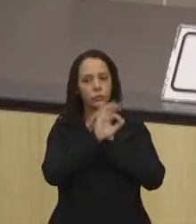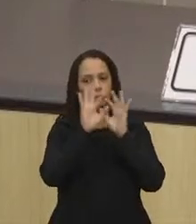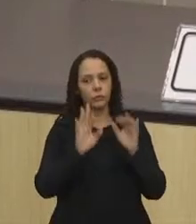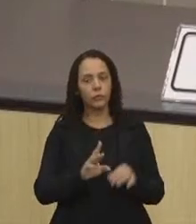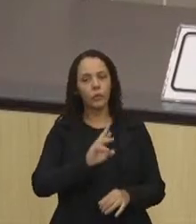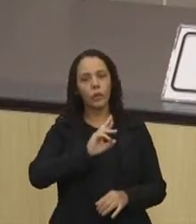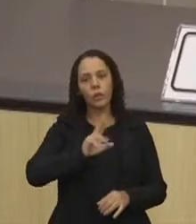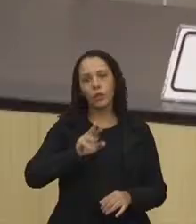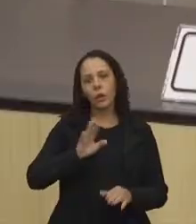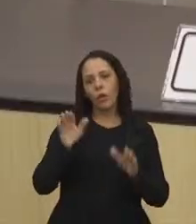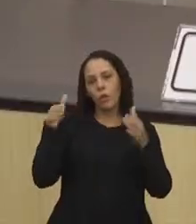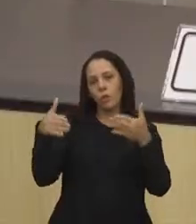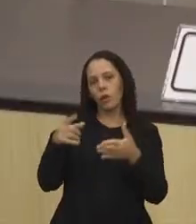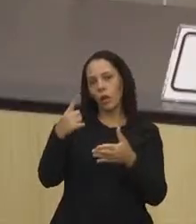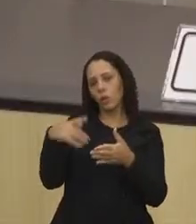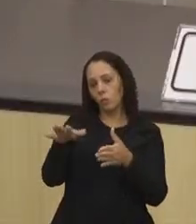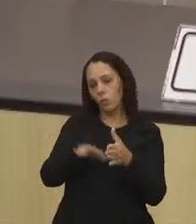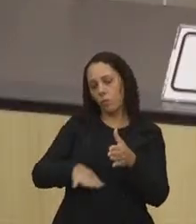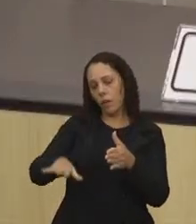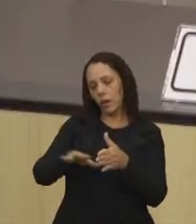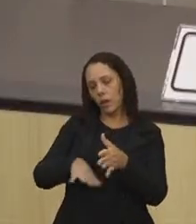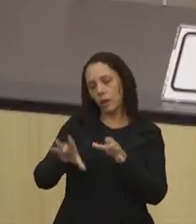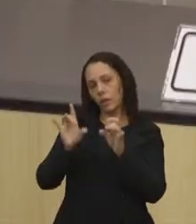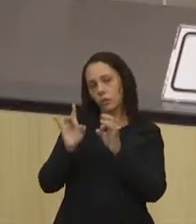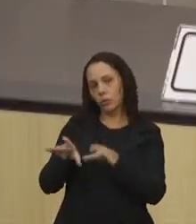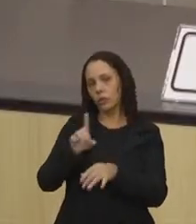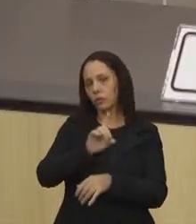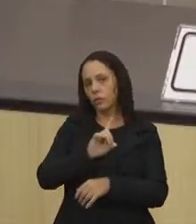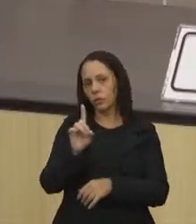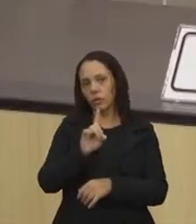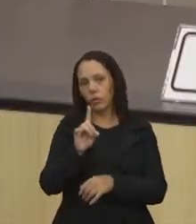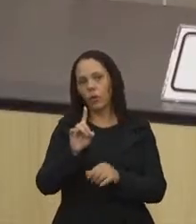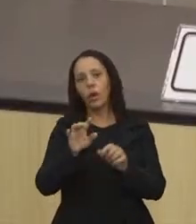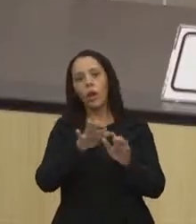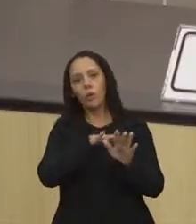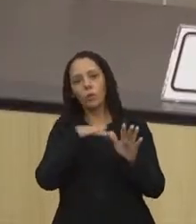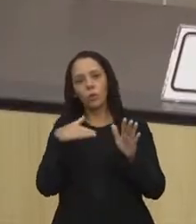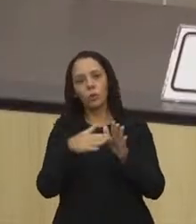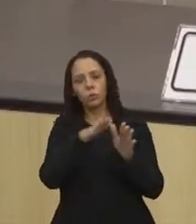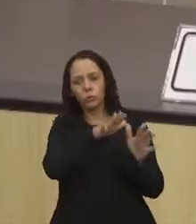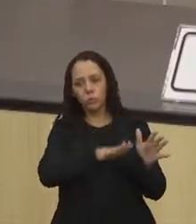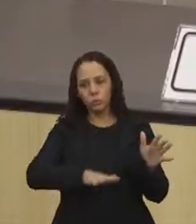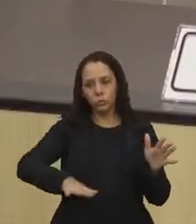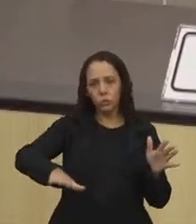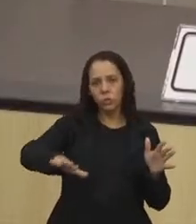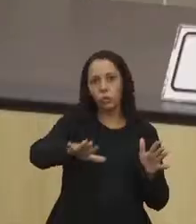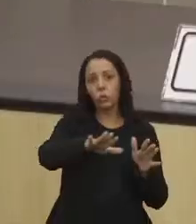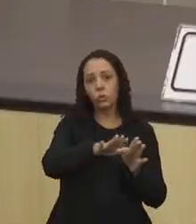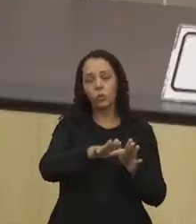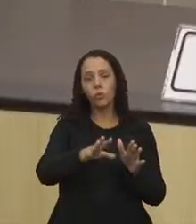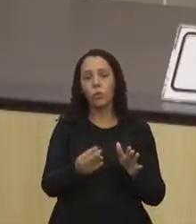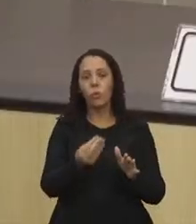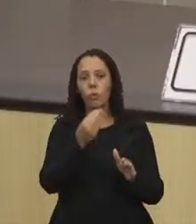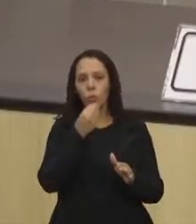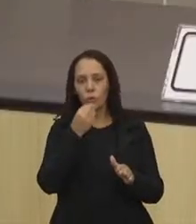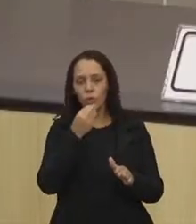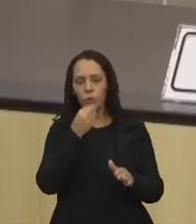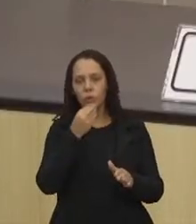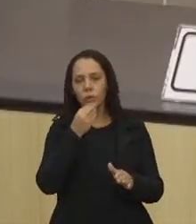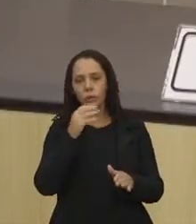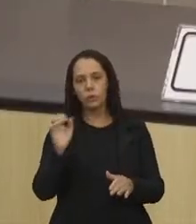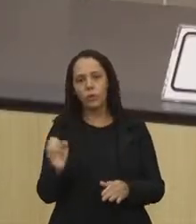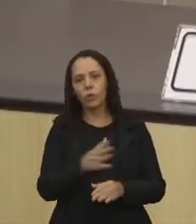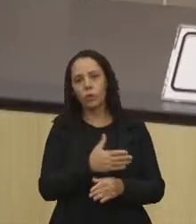área, né? Mais uma vez, a gestão, ela olha para o todo, oportunidades aparecem, nesse momento apareceu essa